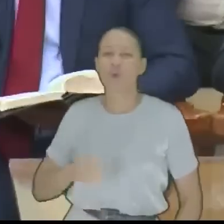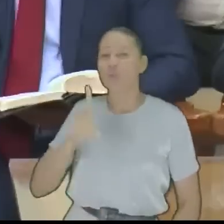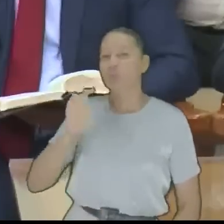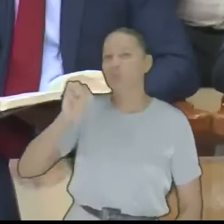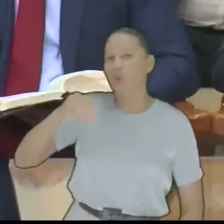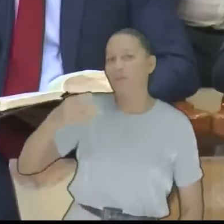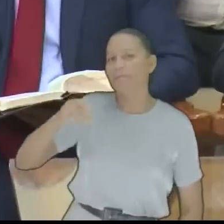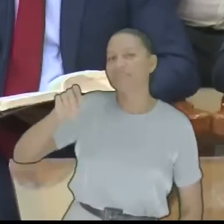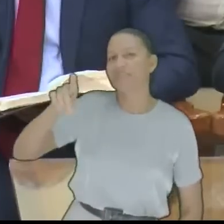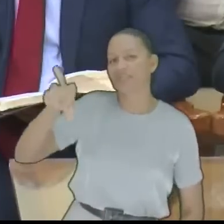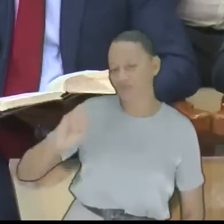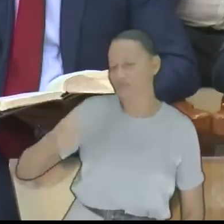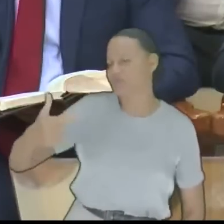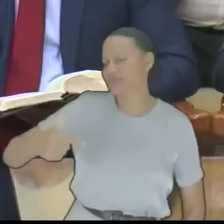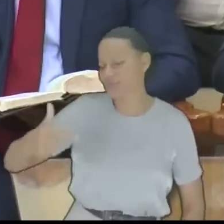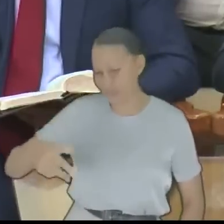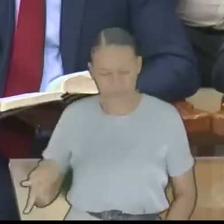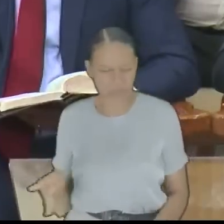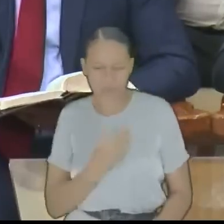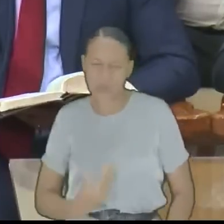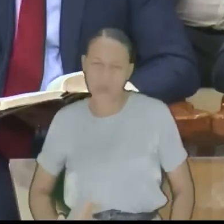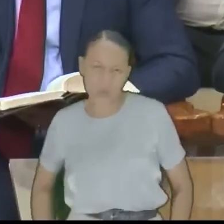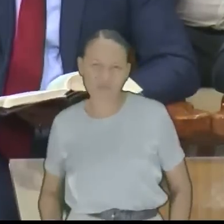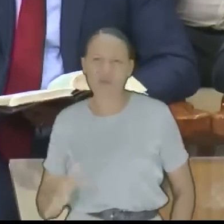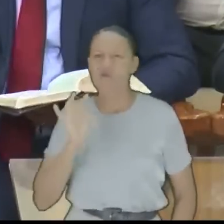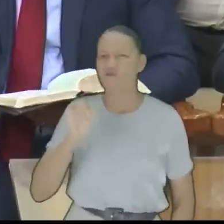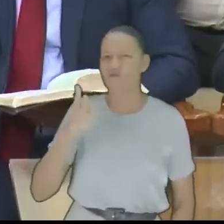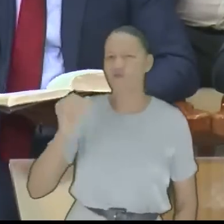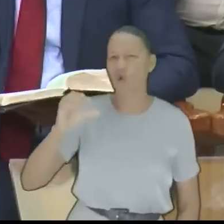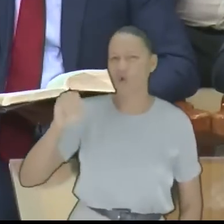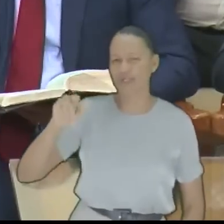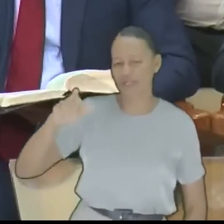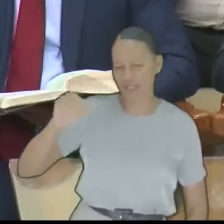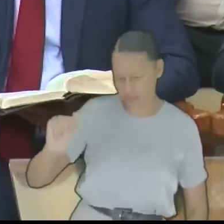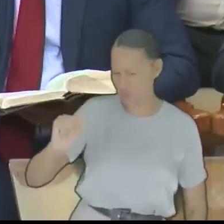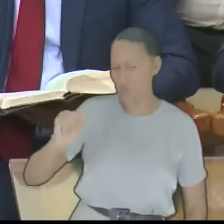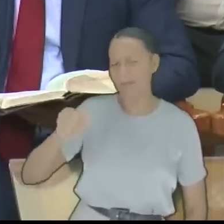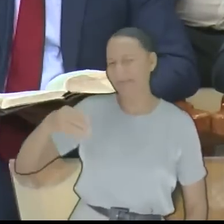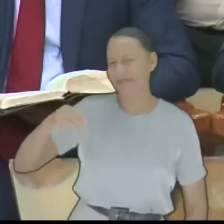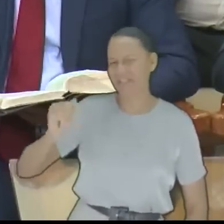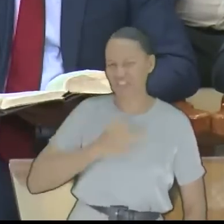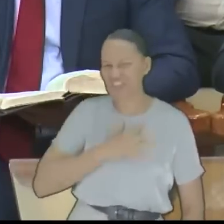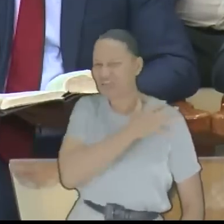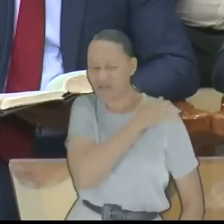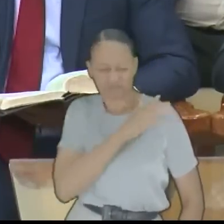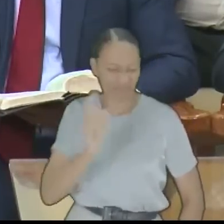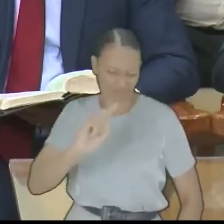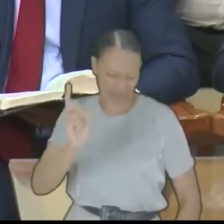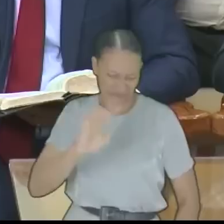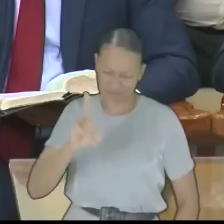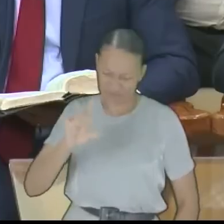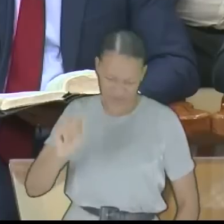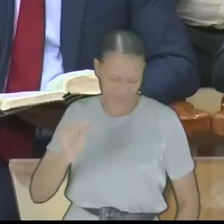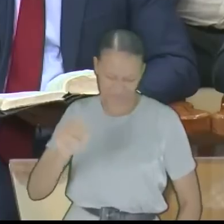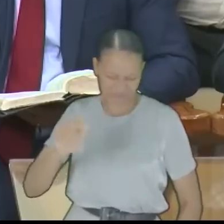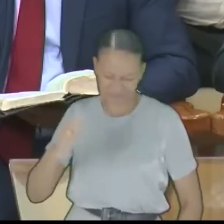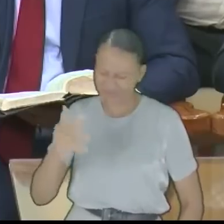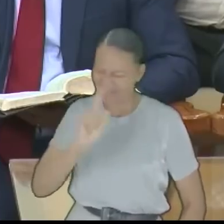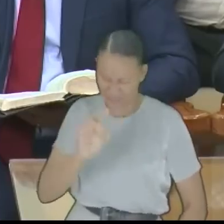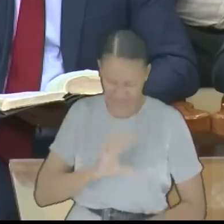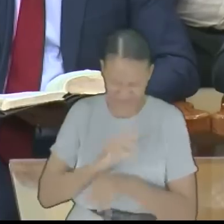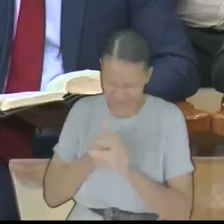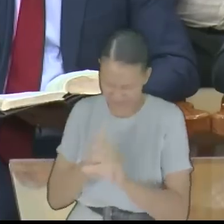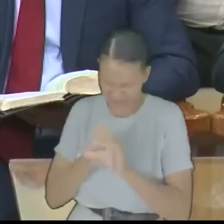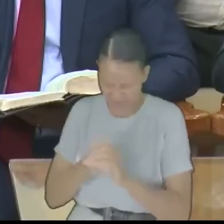não era o governo de Marechal Floriano da Fonseca, Deodoro da Fonseca. Não, eram os cristãos quem bancavam,